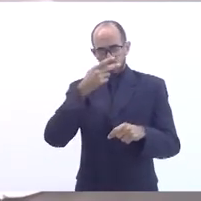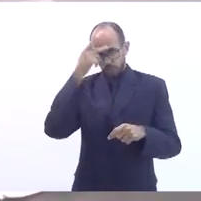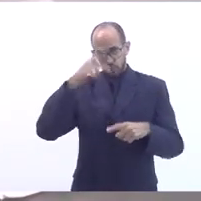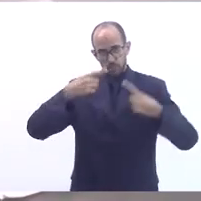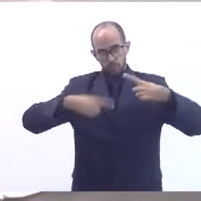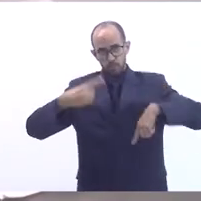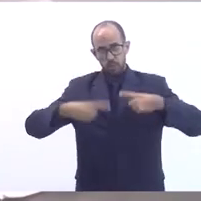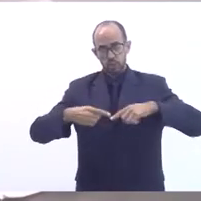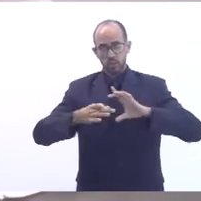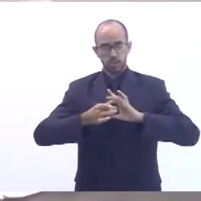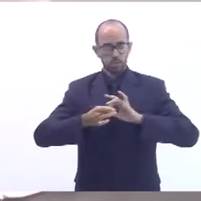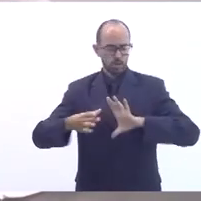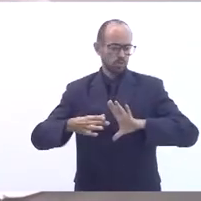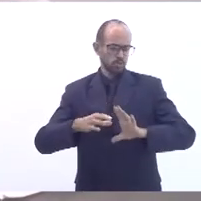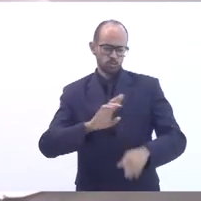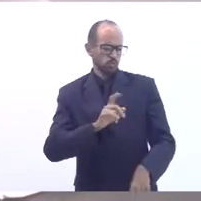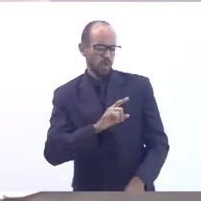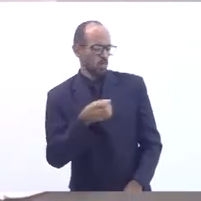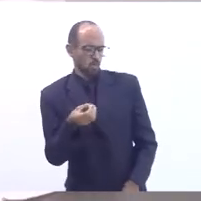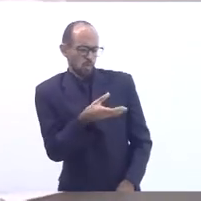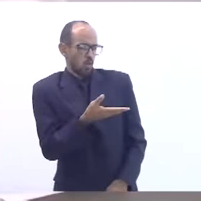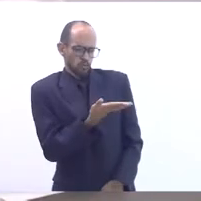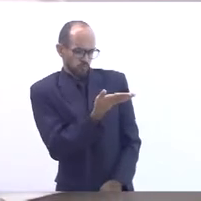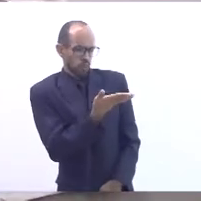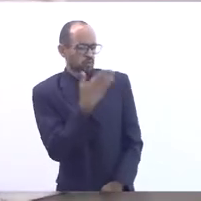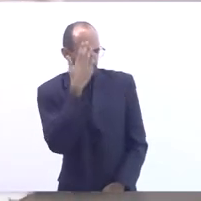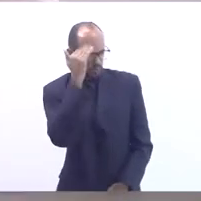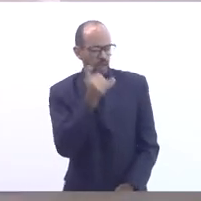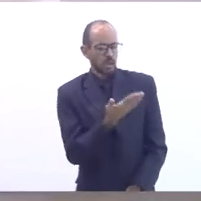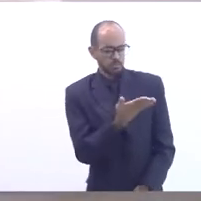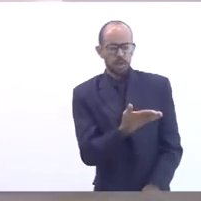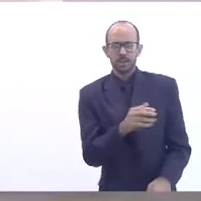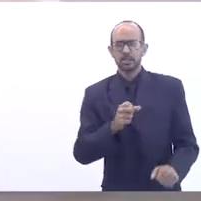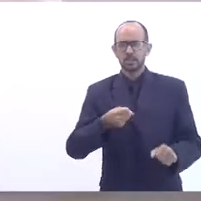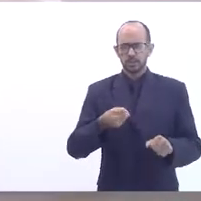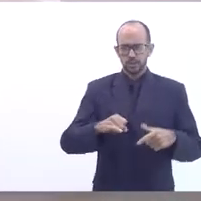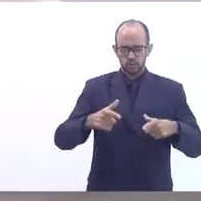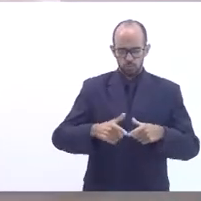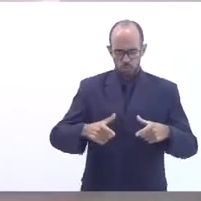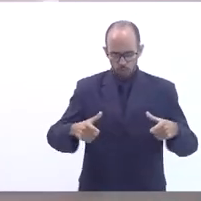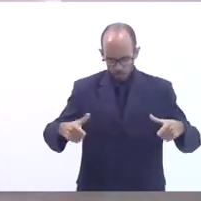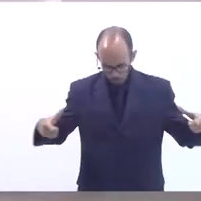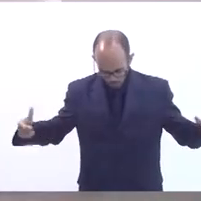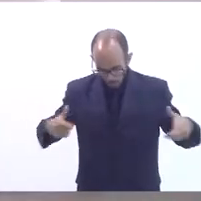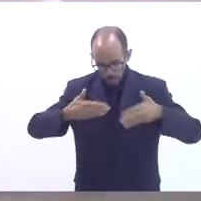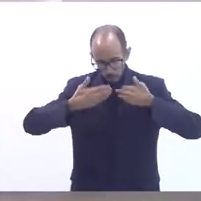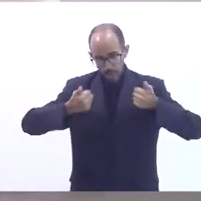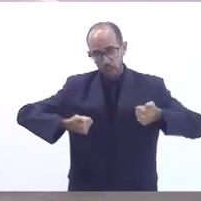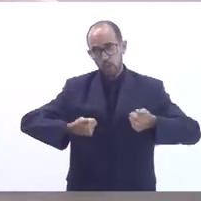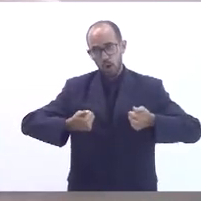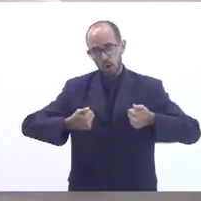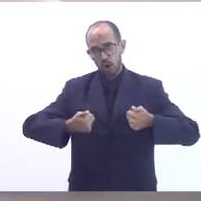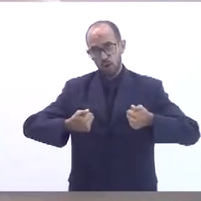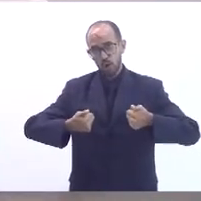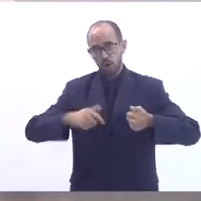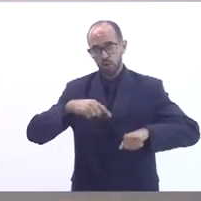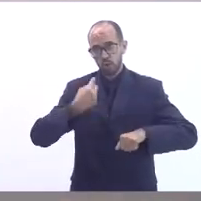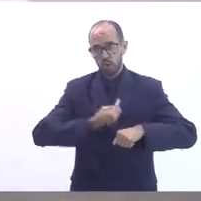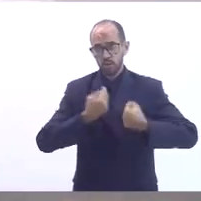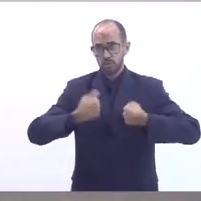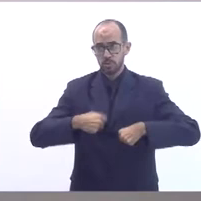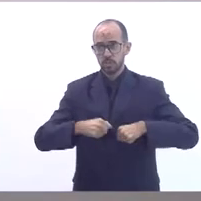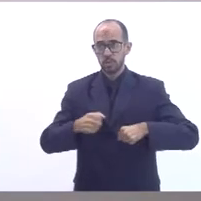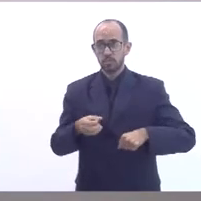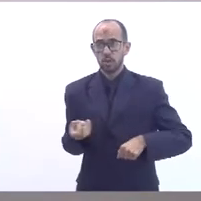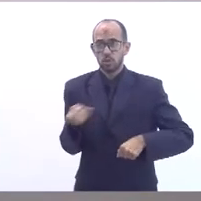democrática Eu também não é uma novidade vocês estarem isso é bem verdade mas quanto mais isso eu acho que é um ganho a gente tem que pensar sempre novos